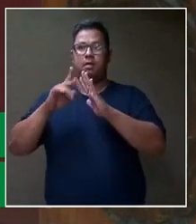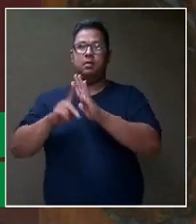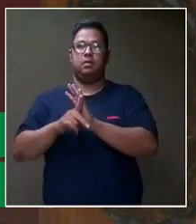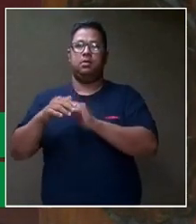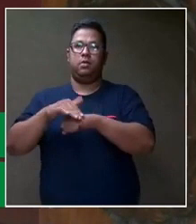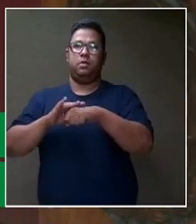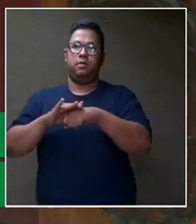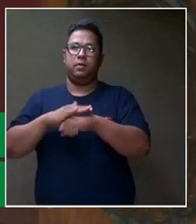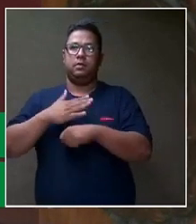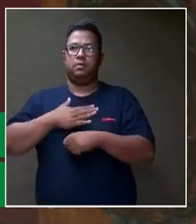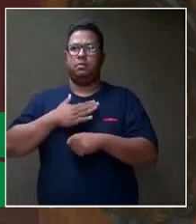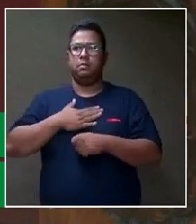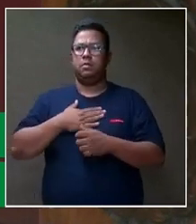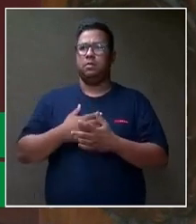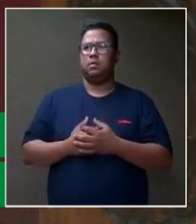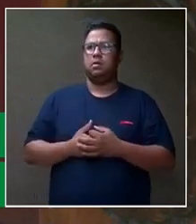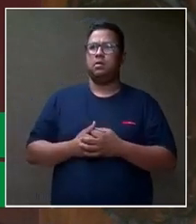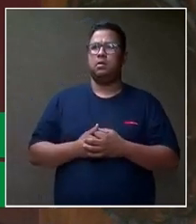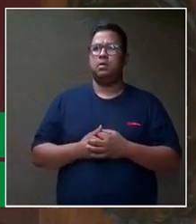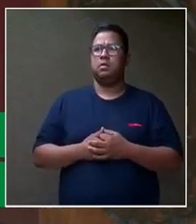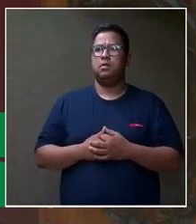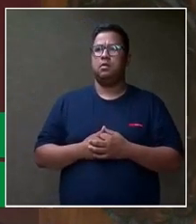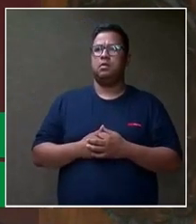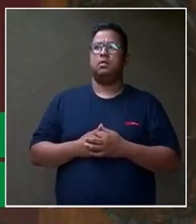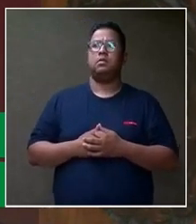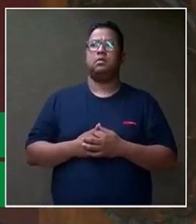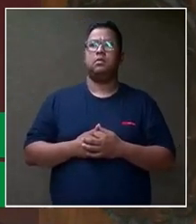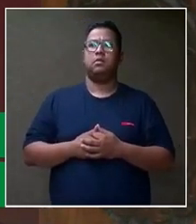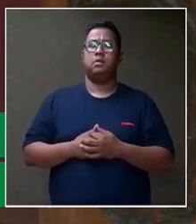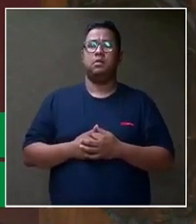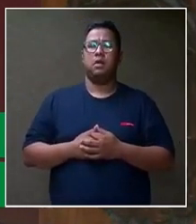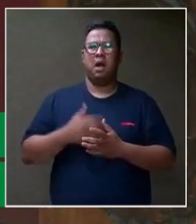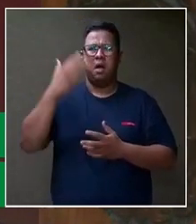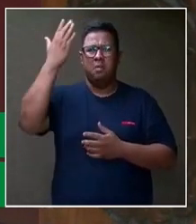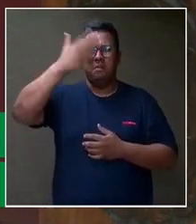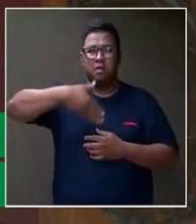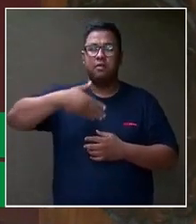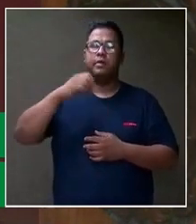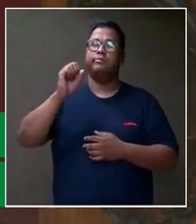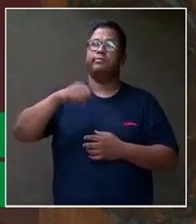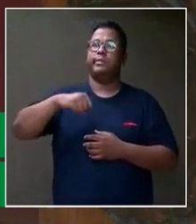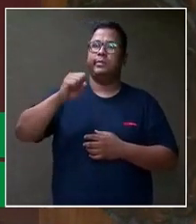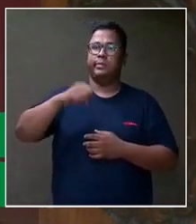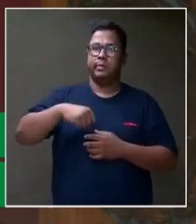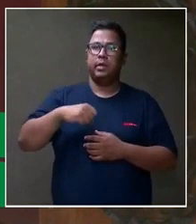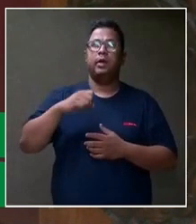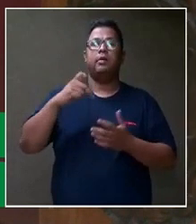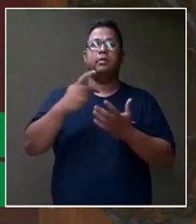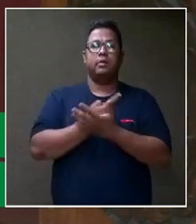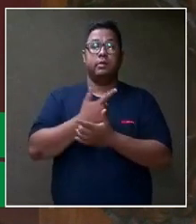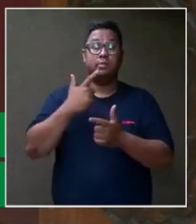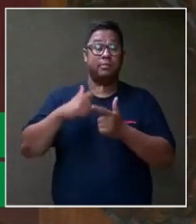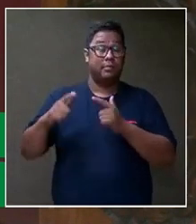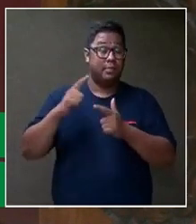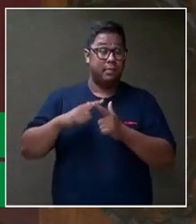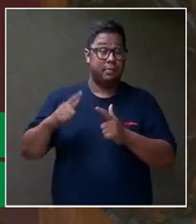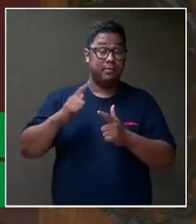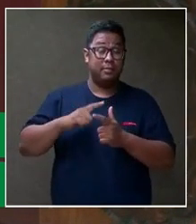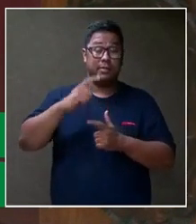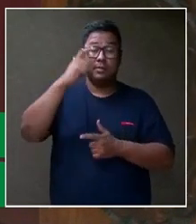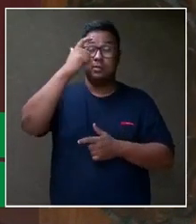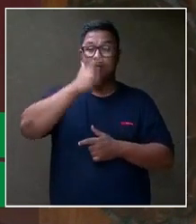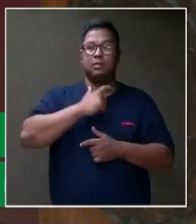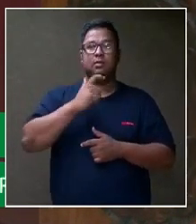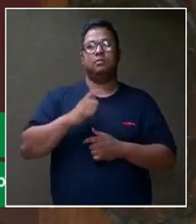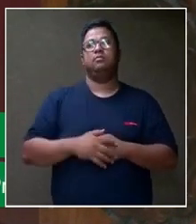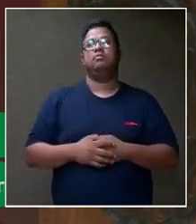comigo. Era comum isso, ela ter que provar para ele onde ela estava? Passou a ser, e isso estava torturando ela cada vez mais, porque ela sempre foi